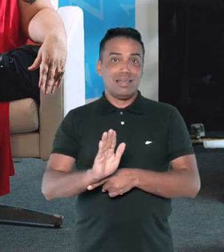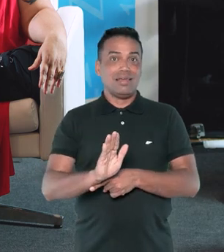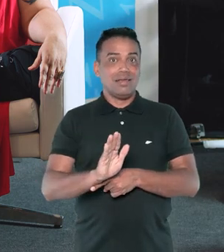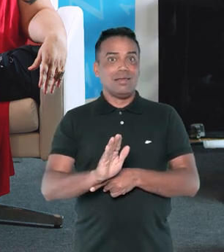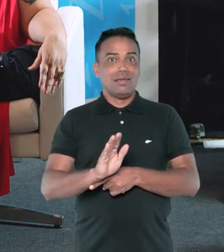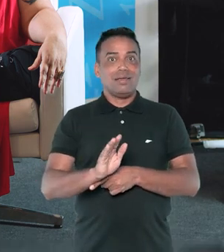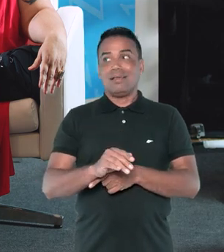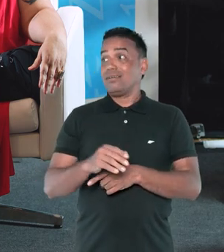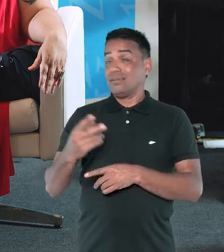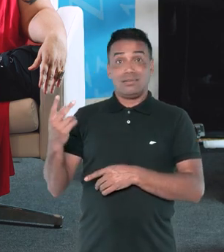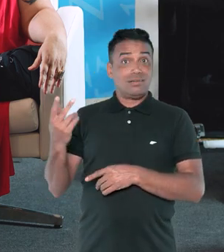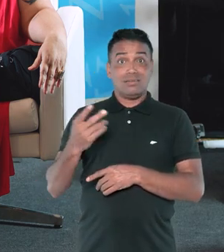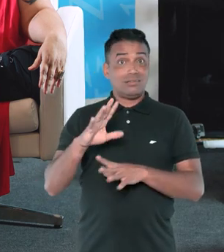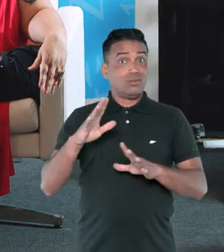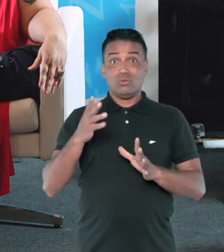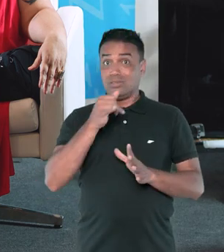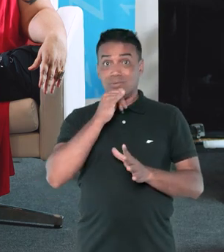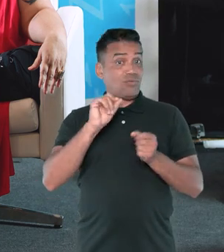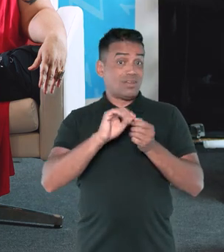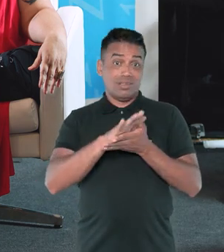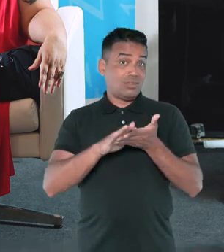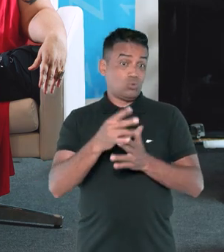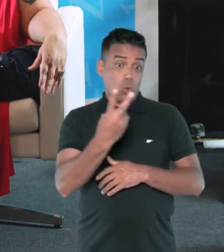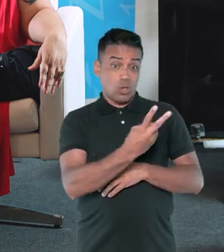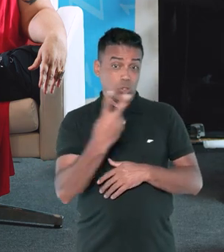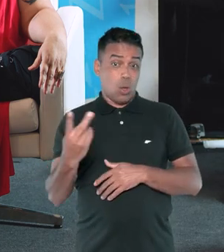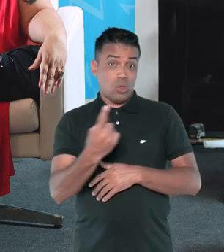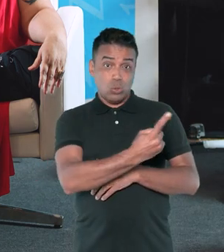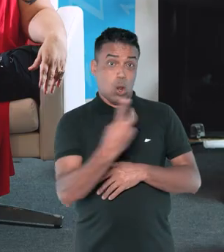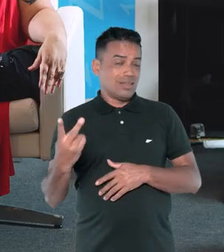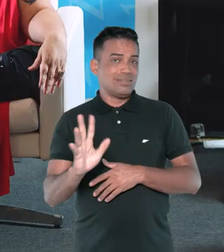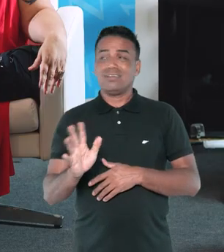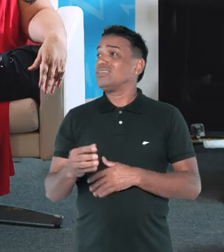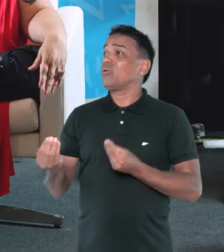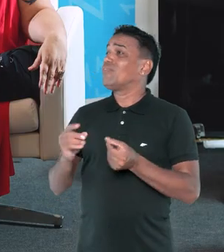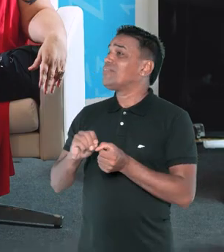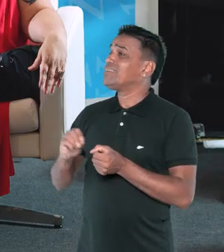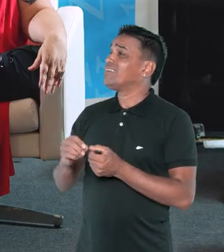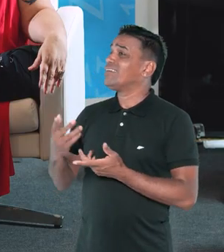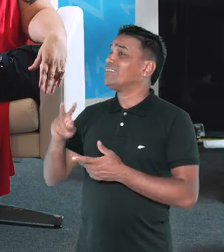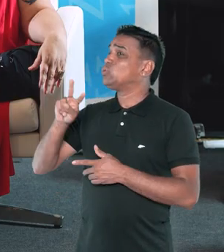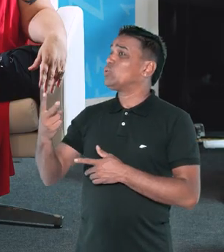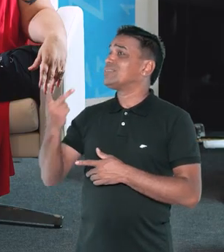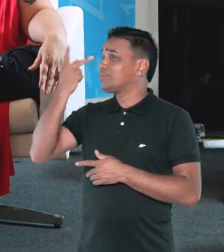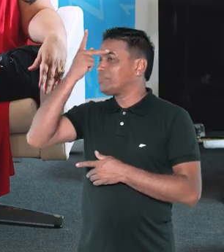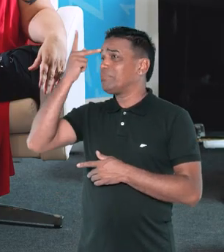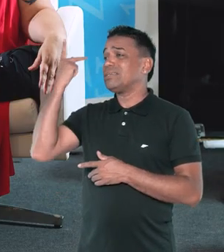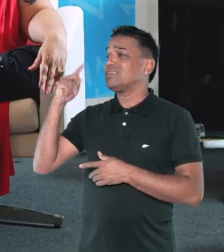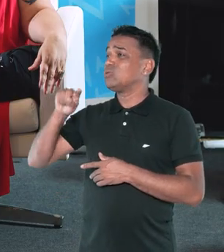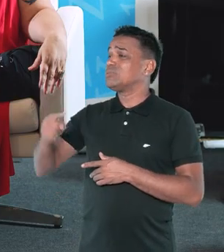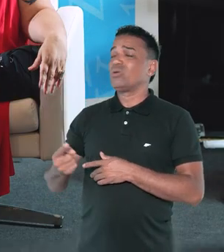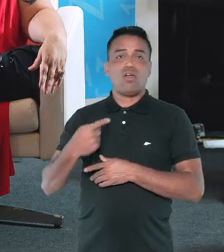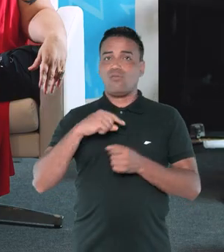19h21. Eu falei, eu não vou fazer as outras sessões de jeito nenhum. Eu falei, mas José, tem 2.000 pessoas lá fora, qual o problema de você fazer 2 sessões? Eu falei, não vou